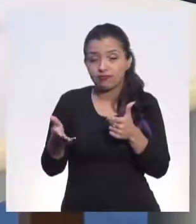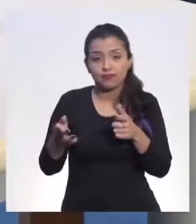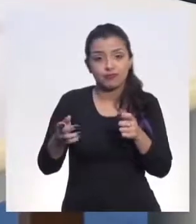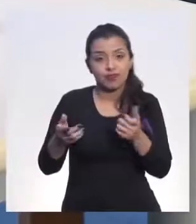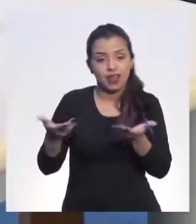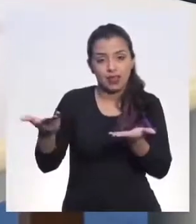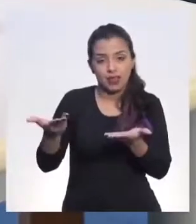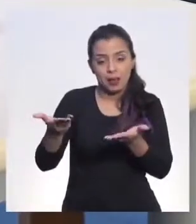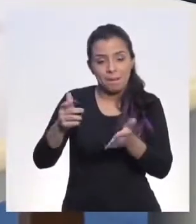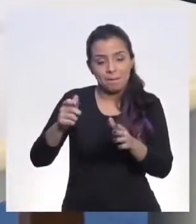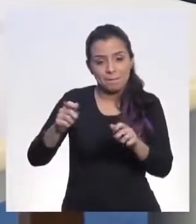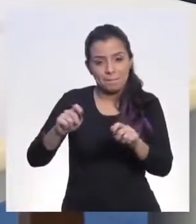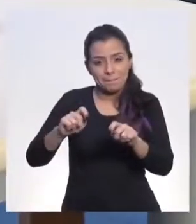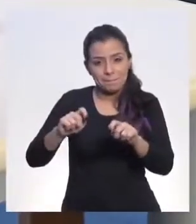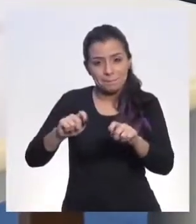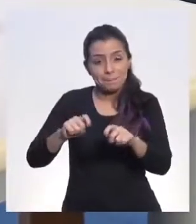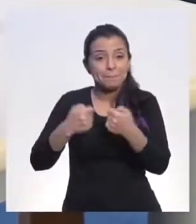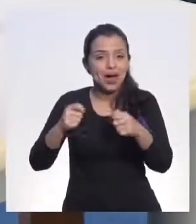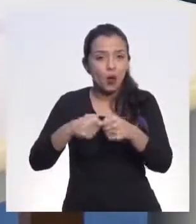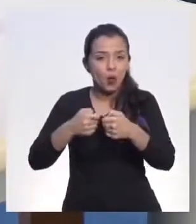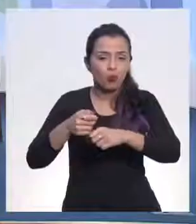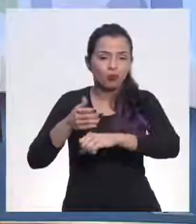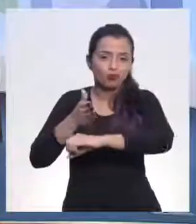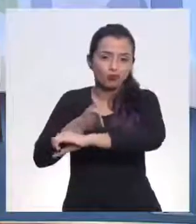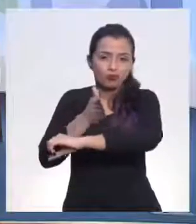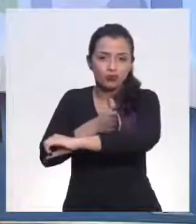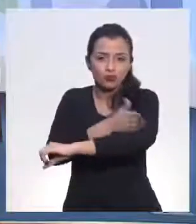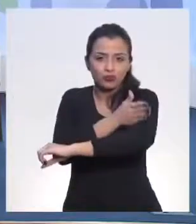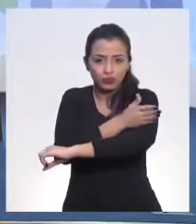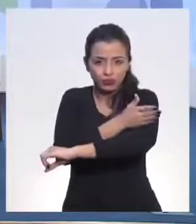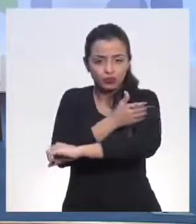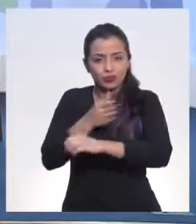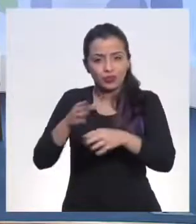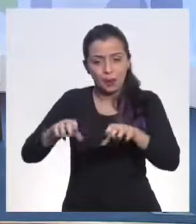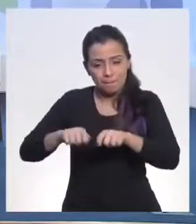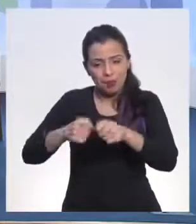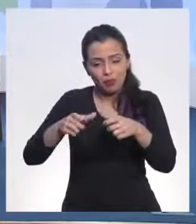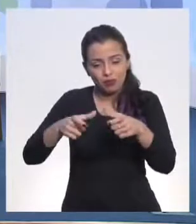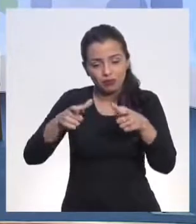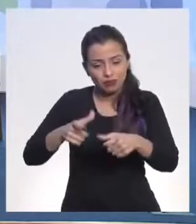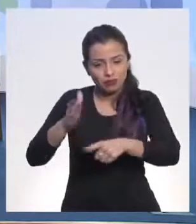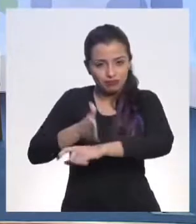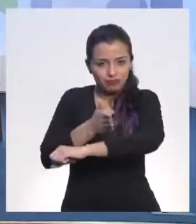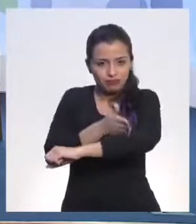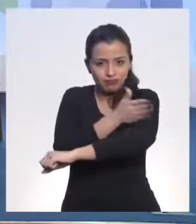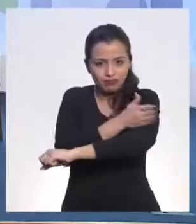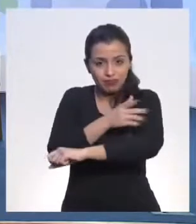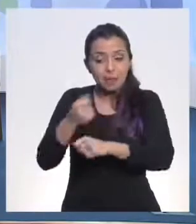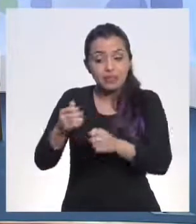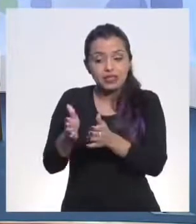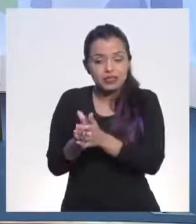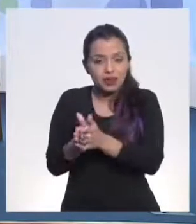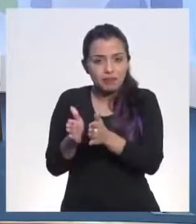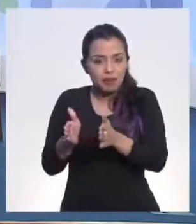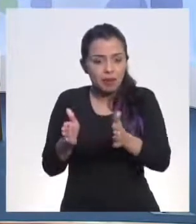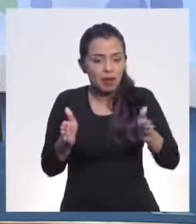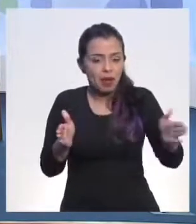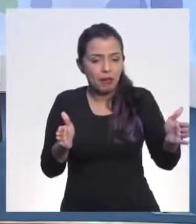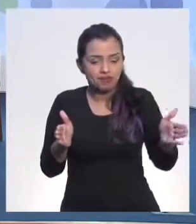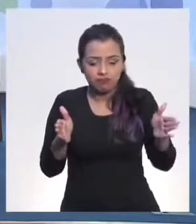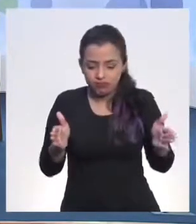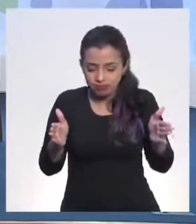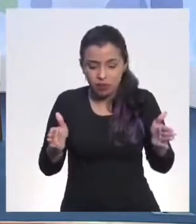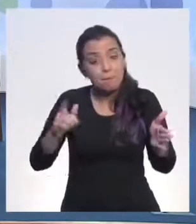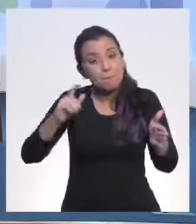de forma. Lá vem ele falar de comida. Então eu preciso dividir as fatias do pão de forma. Pão de forma ali é uma